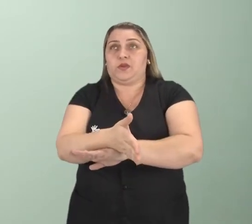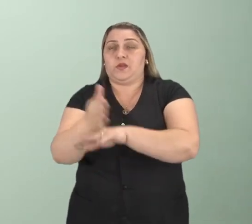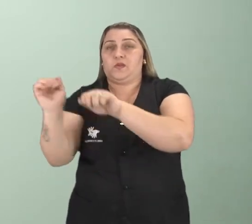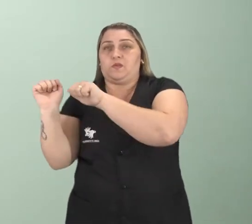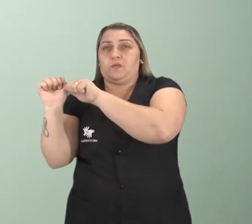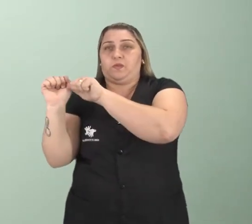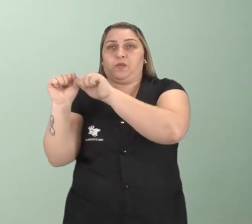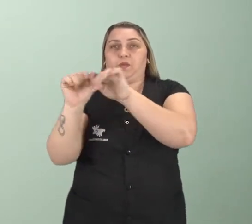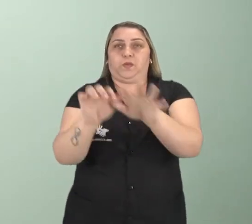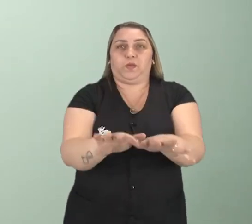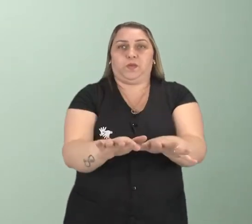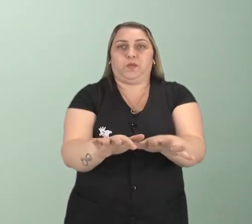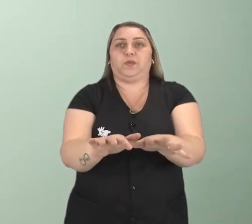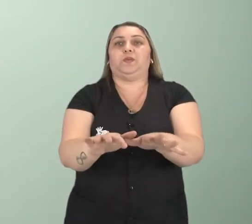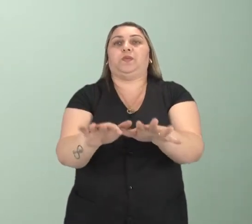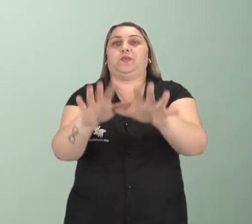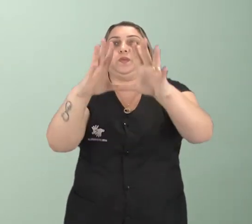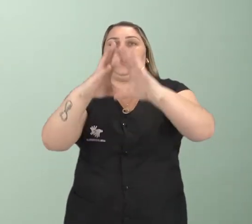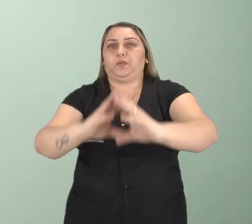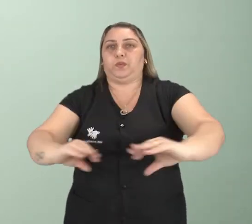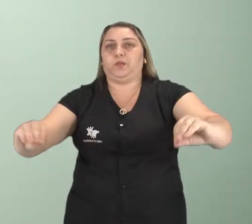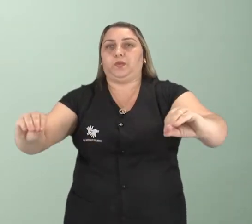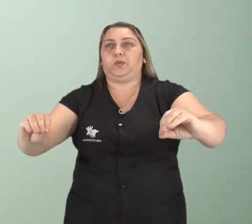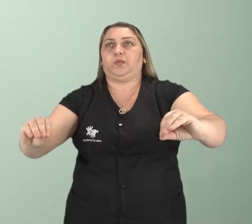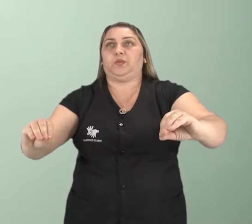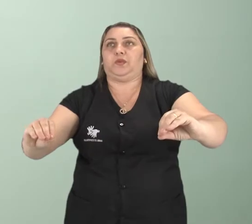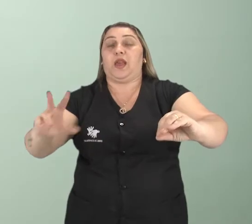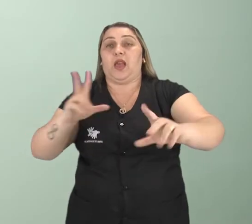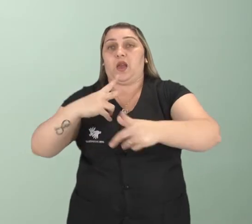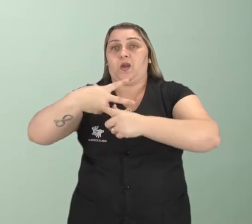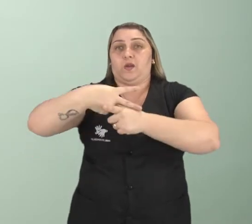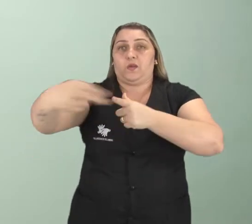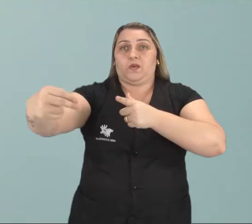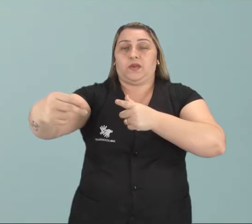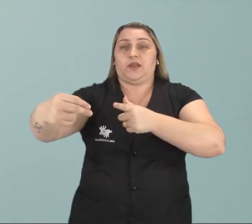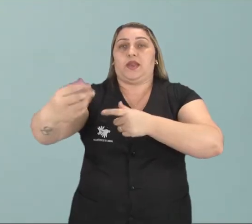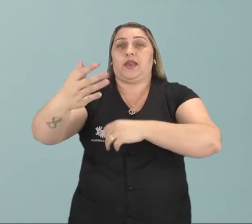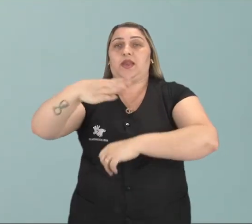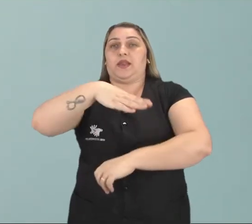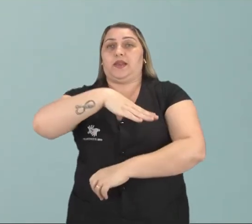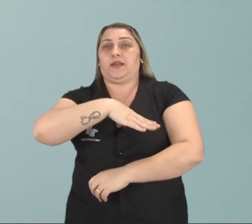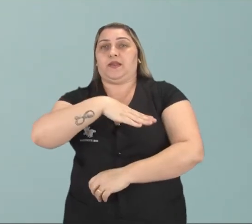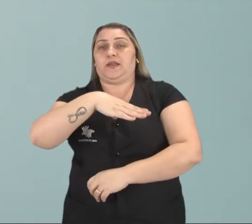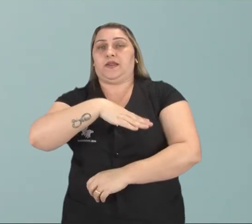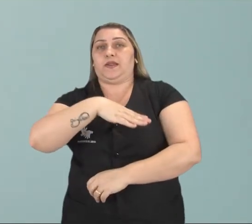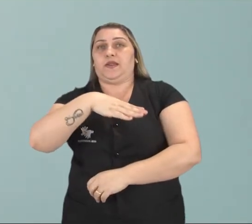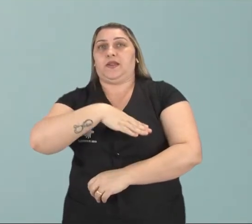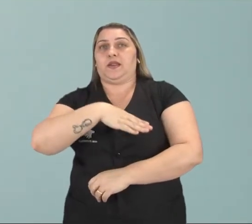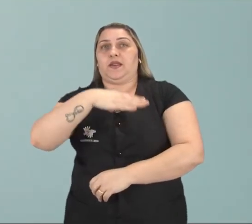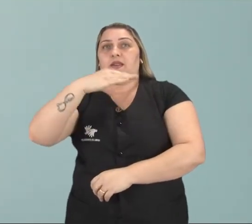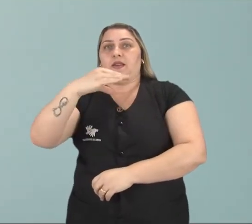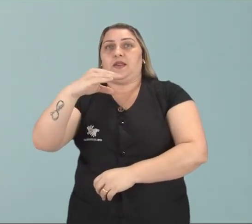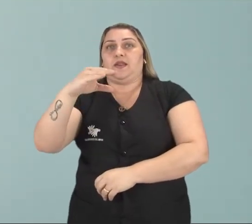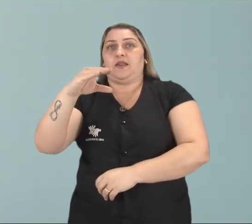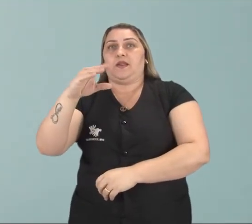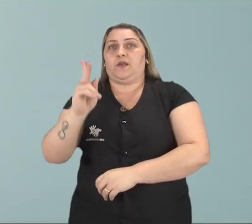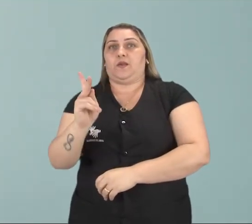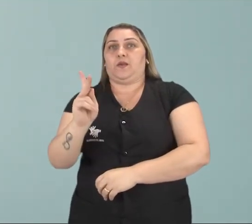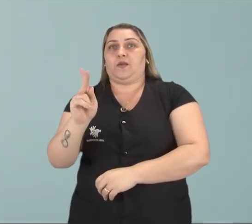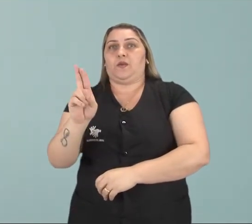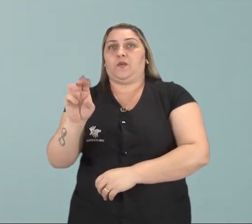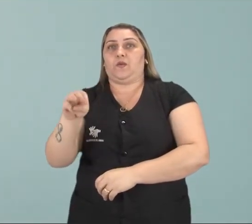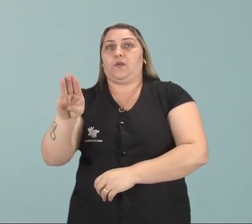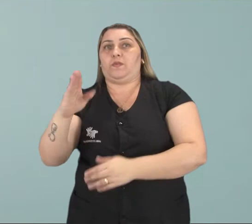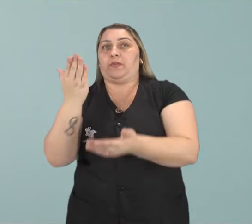sendo invadido, devastado, né? E ele é conquistado. E a cidade de Kumbisale, então, ela acaba sendo